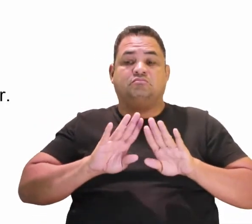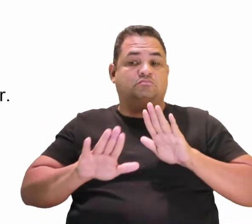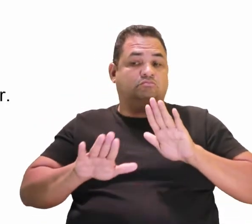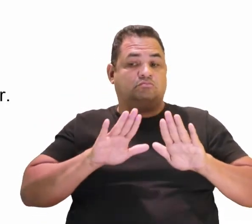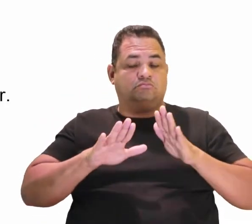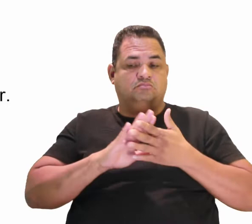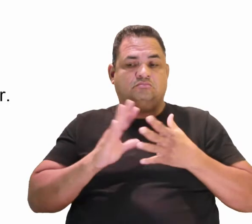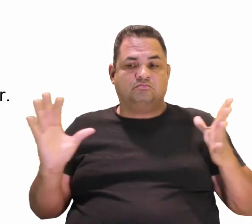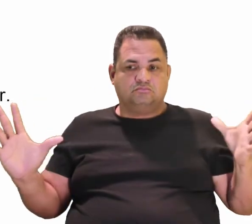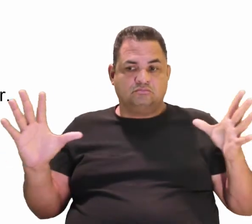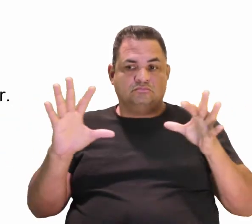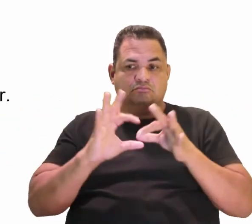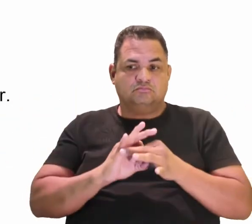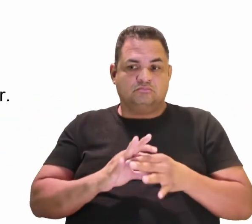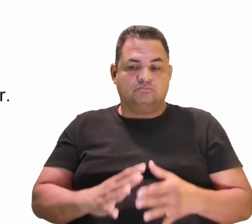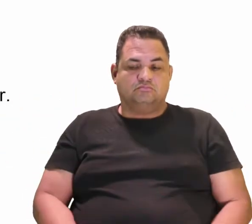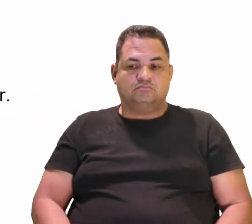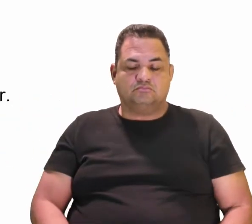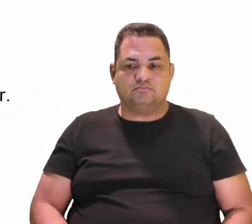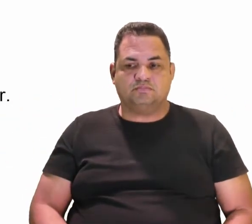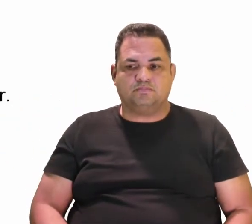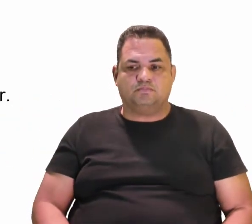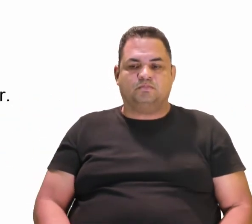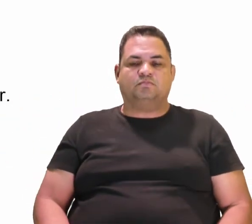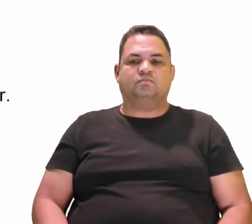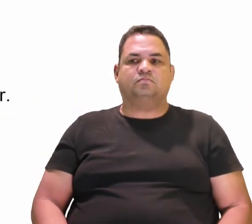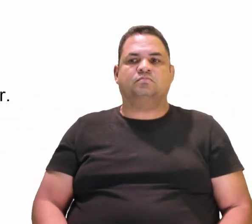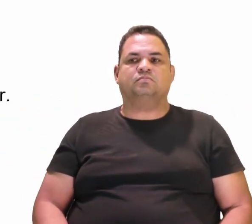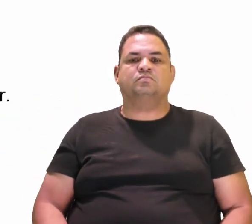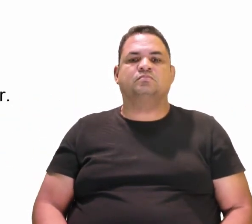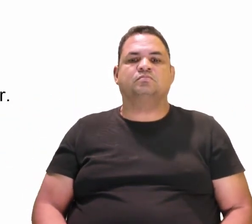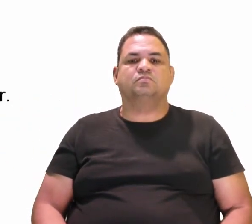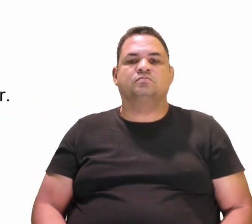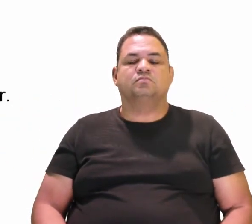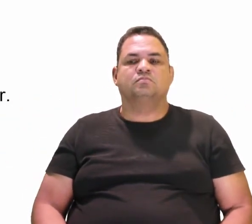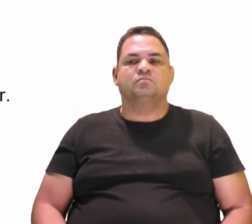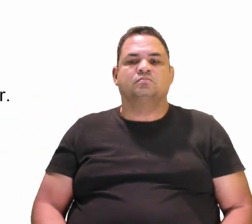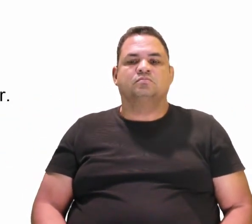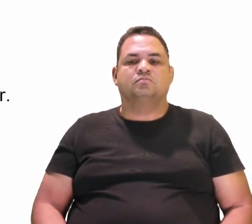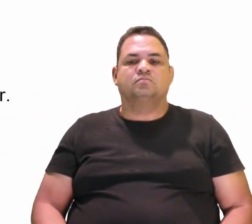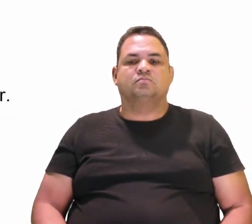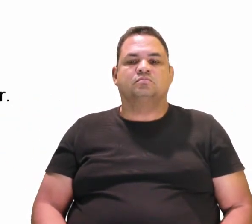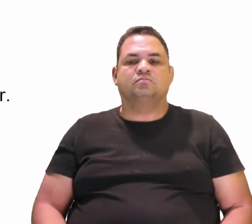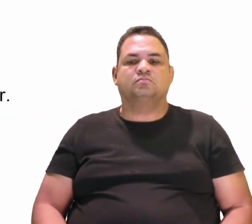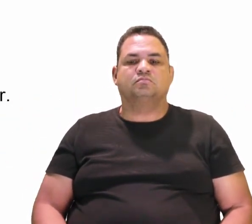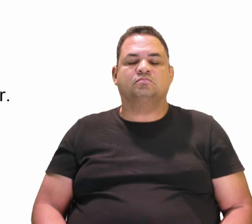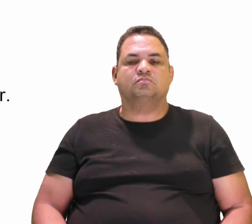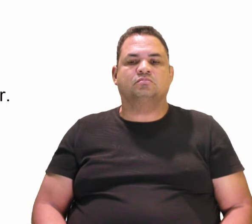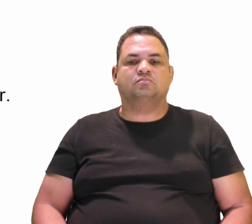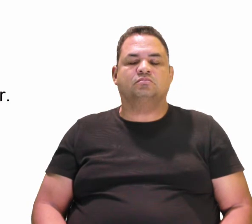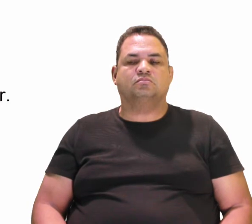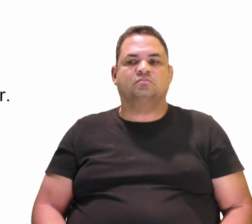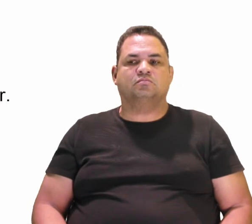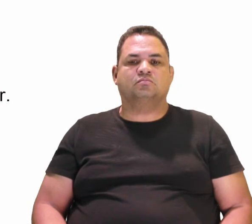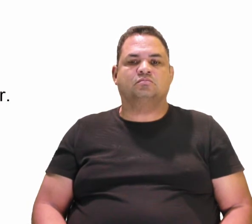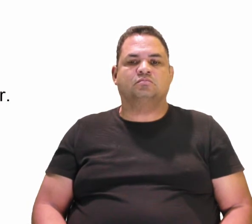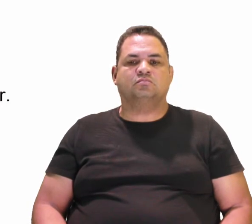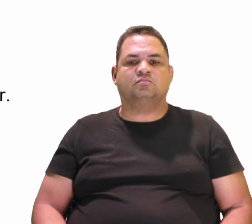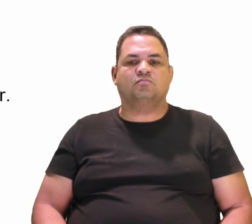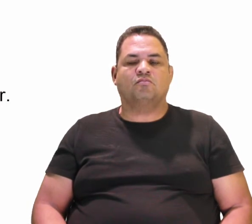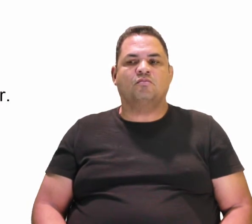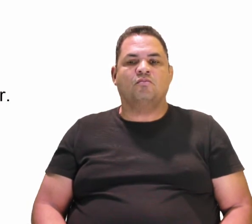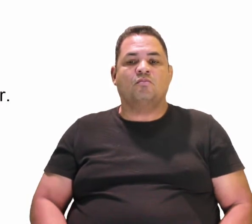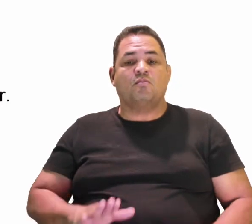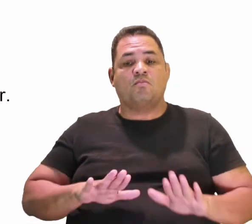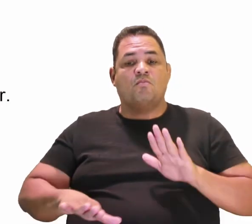não sei onde eu vou colocar o meu take aqui exatamente. Então, isso vai ser determinado de